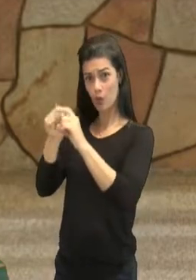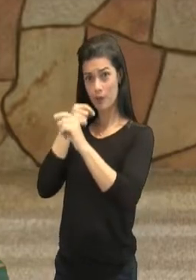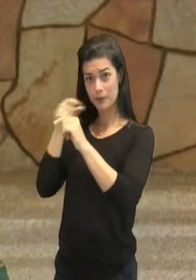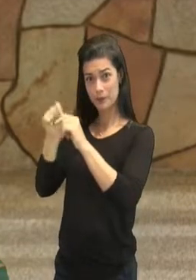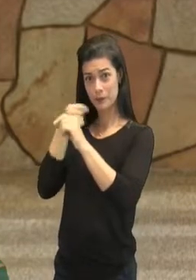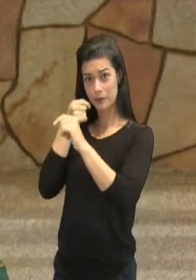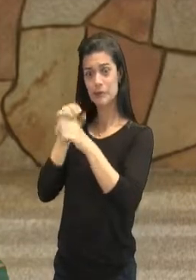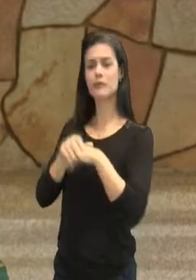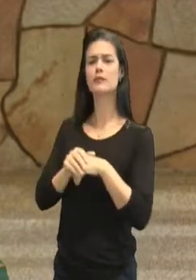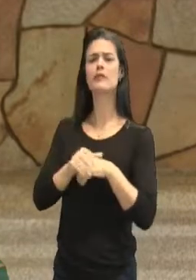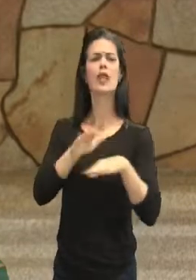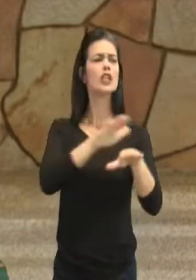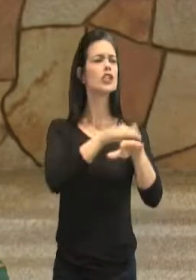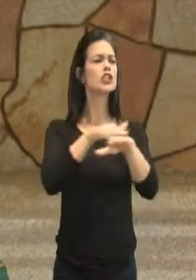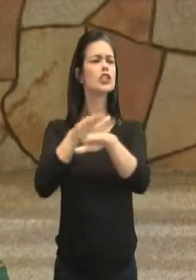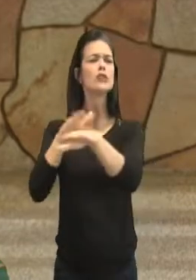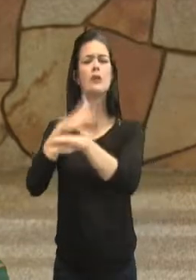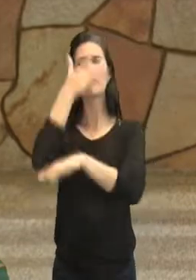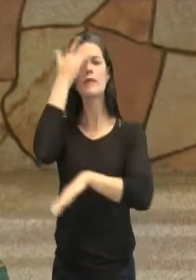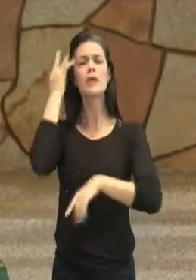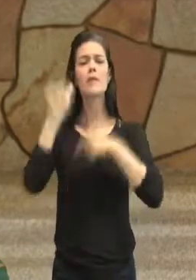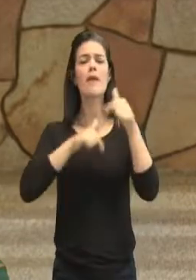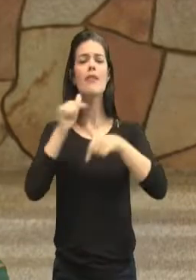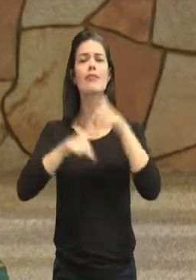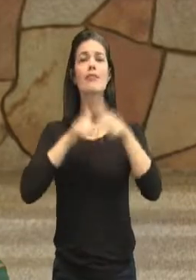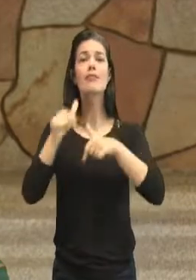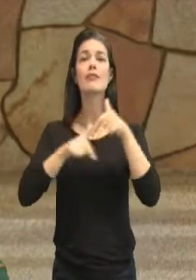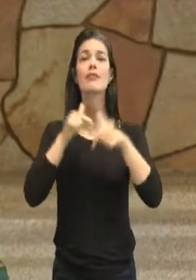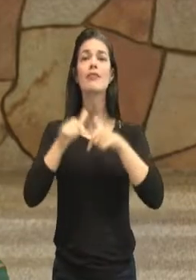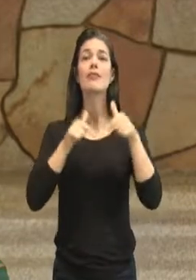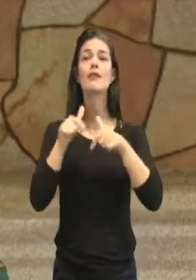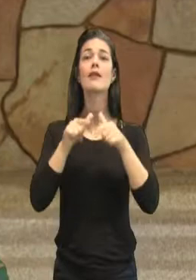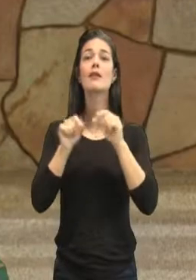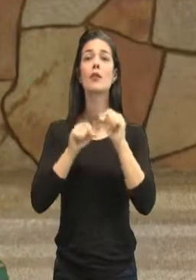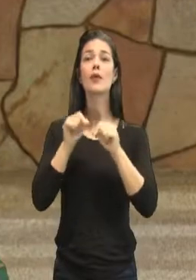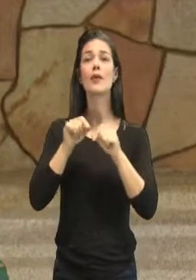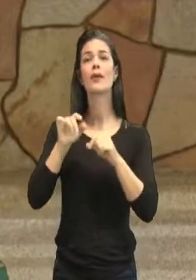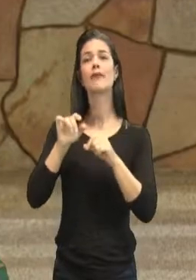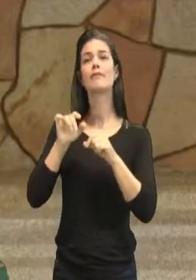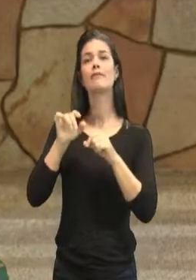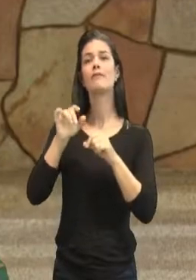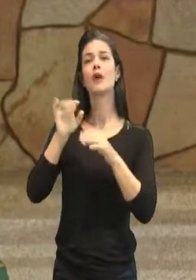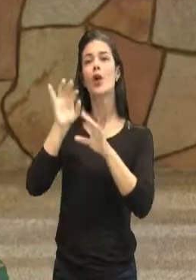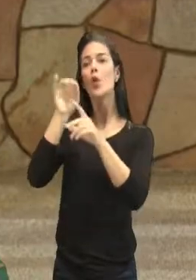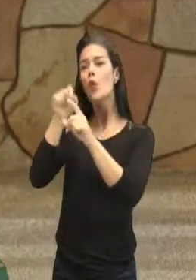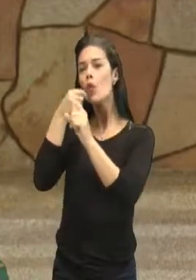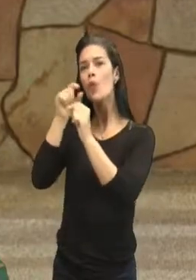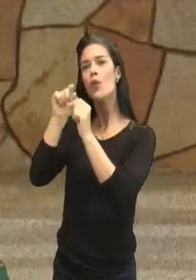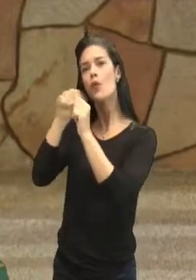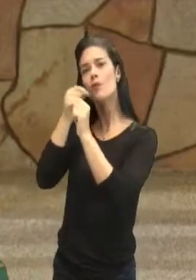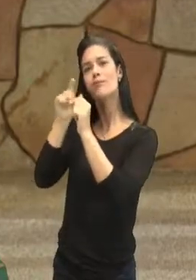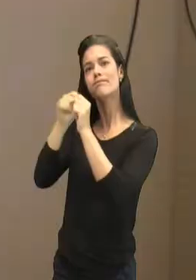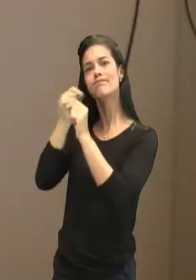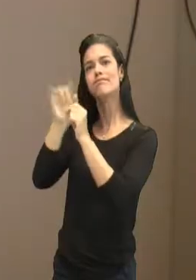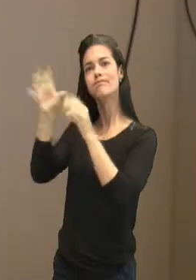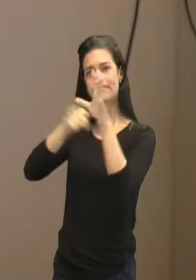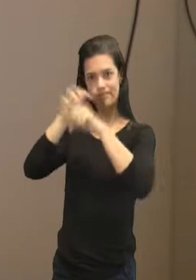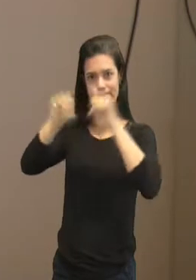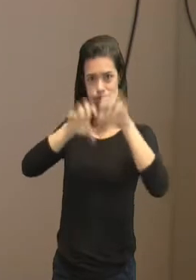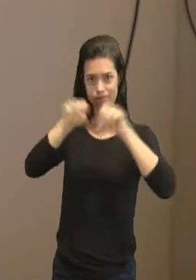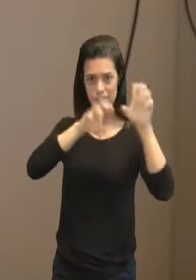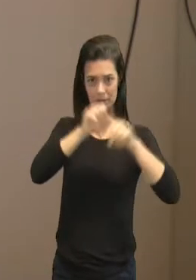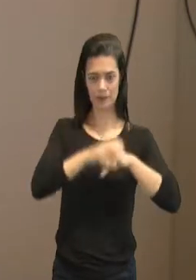para trabalharem na colheita das uvas. O texto então vai mostrar que no começo do dia